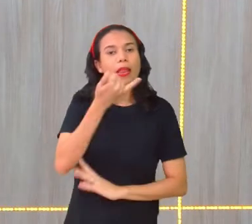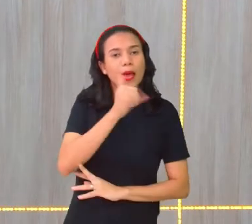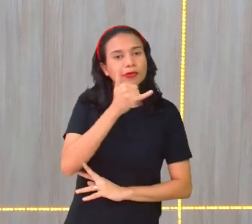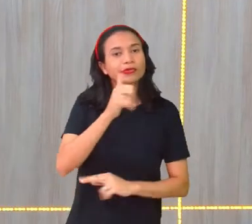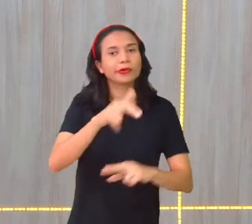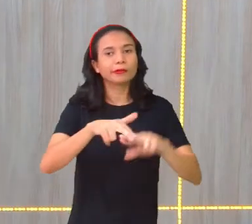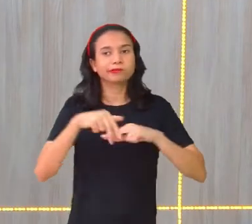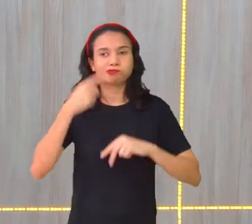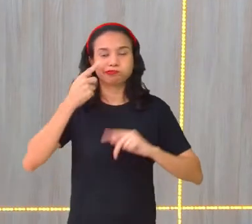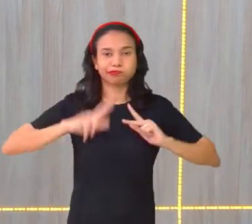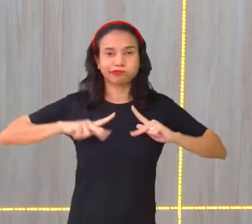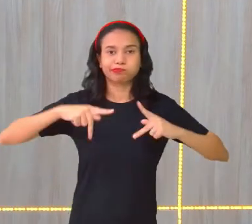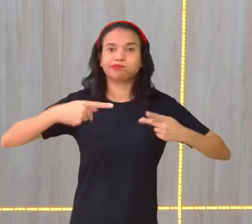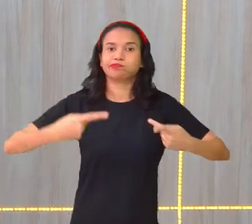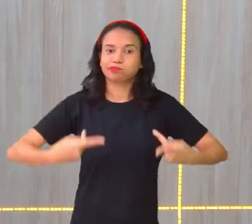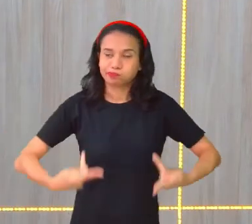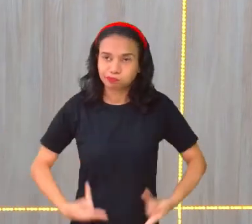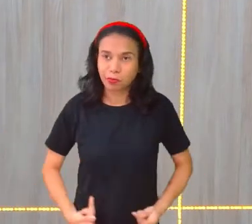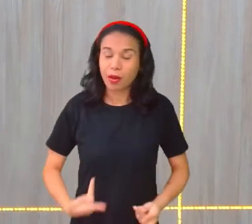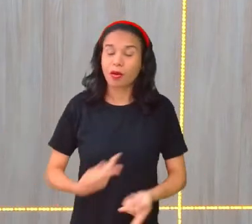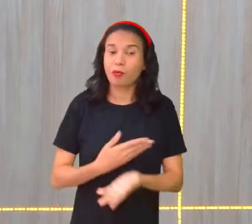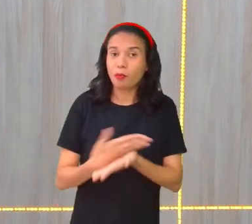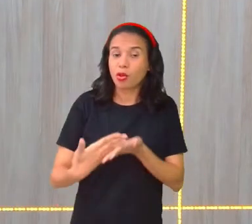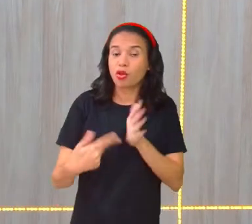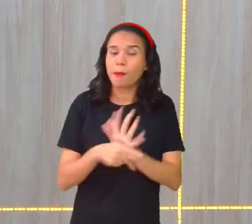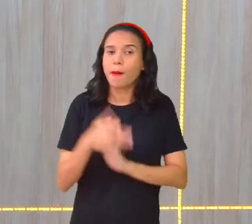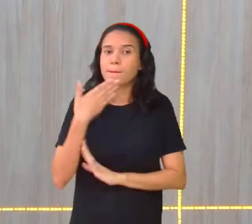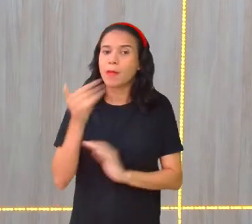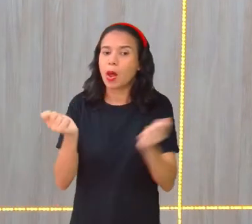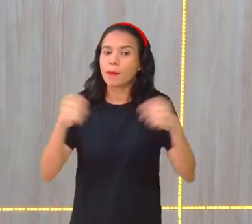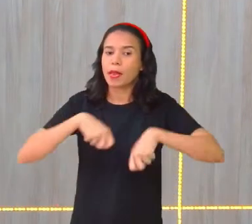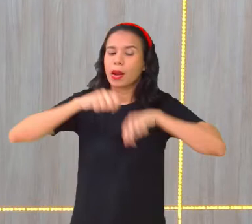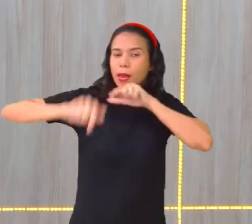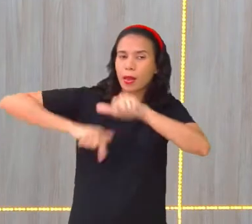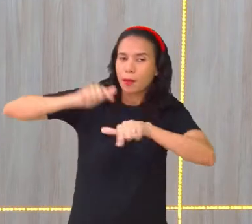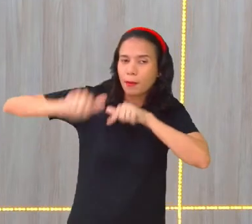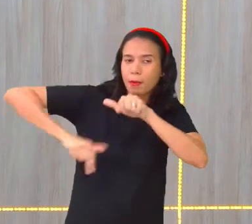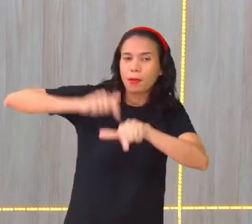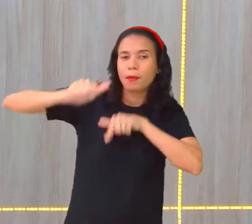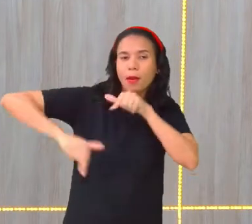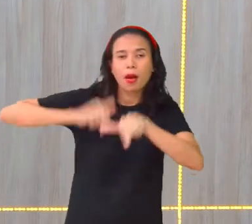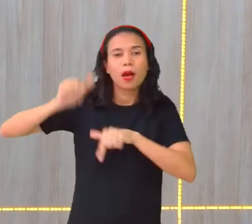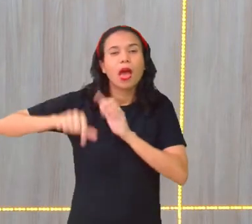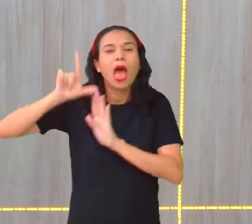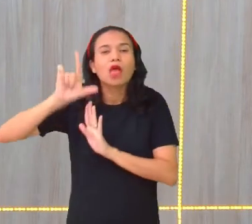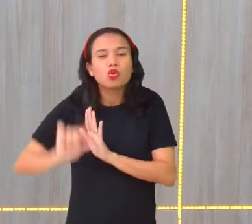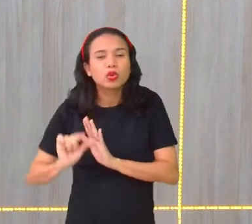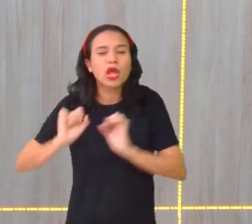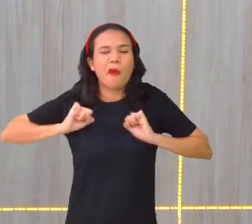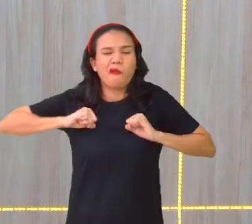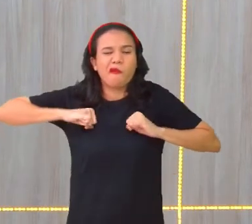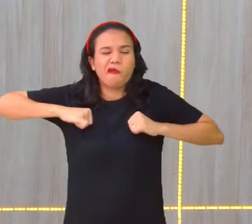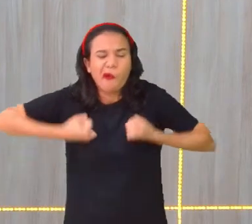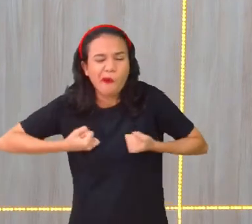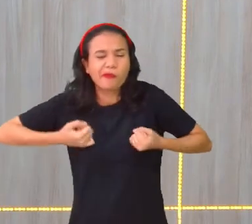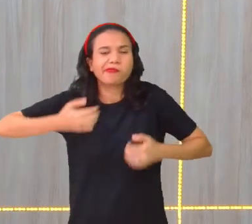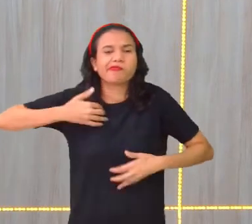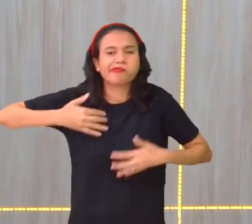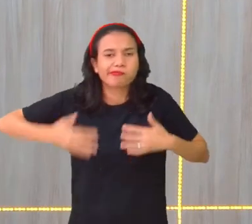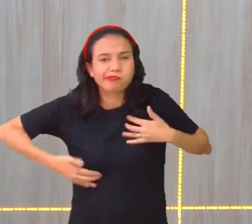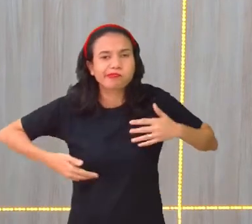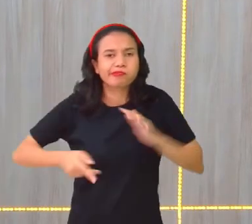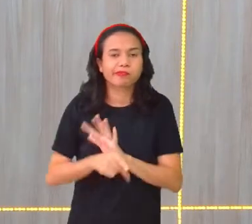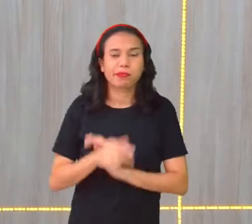vê, o ser humano veio atrás das melhores condições de trabalho, né? Redução desse esforço físico, redução do gasto